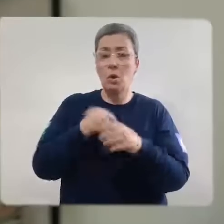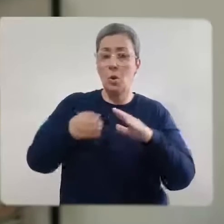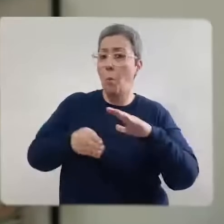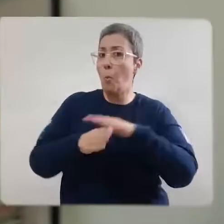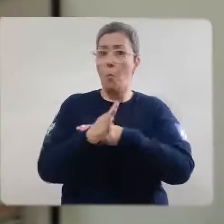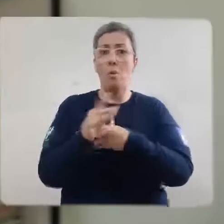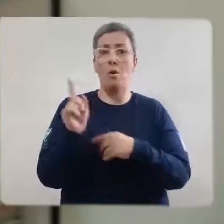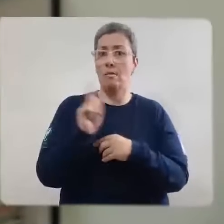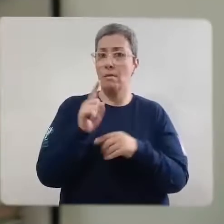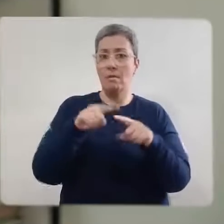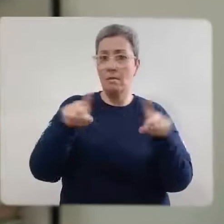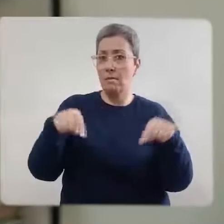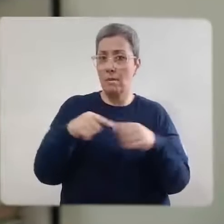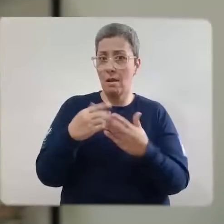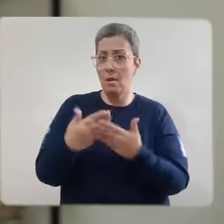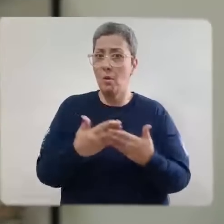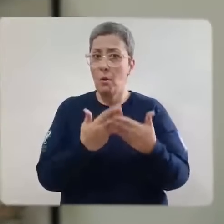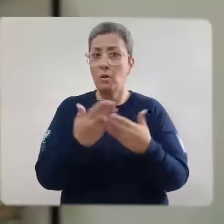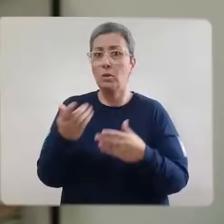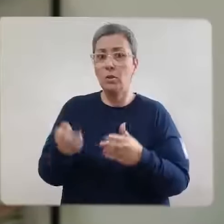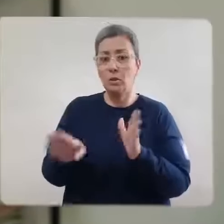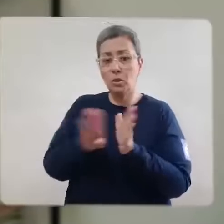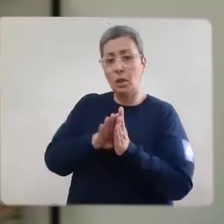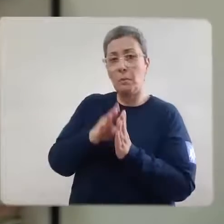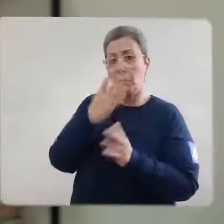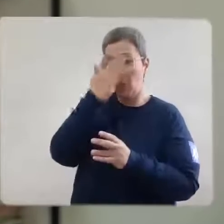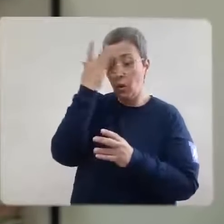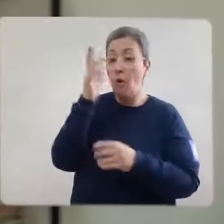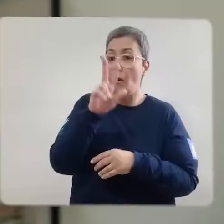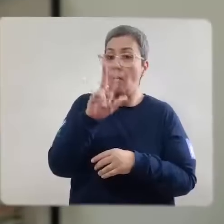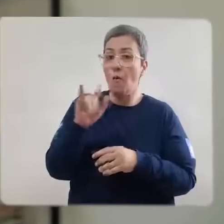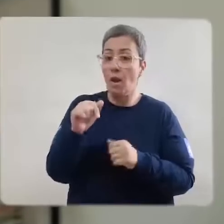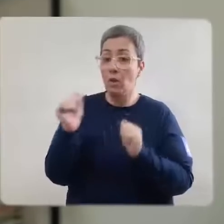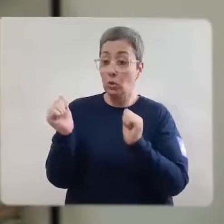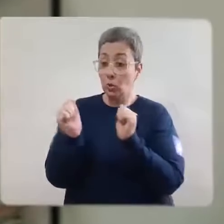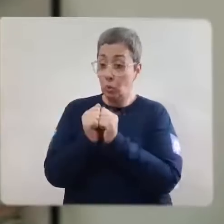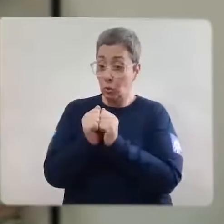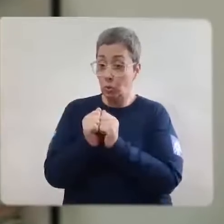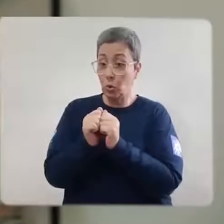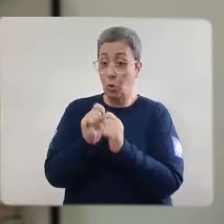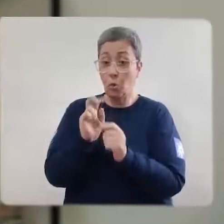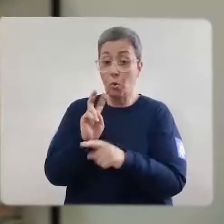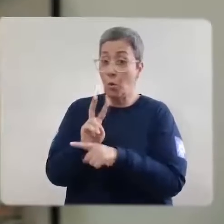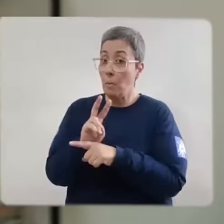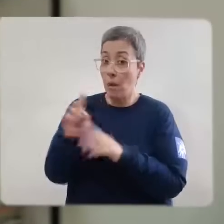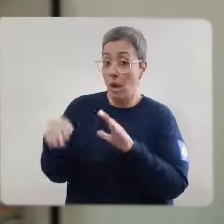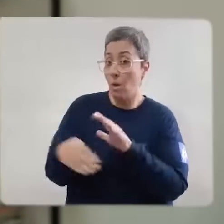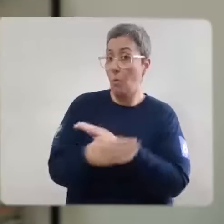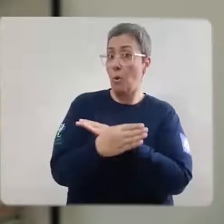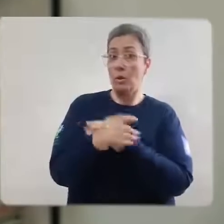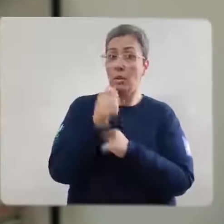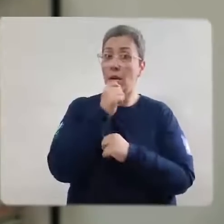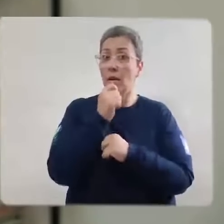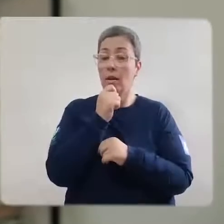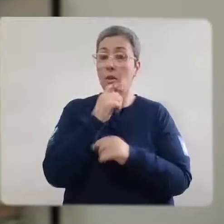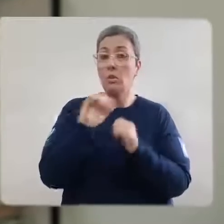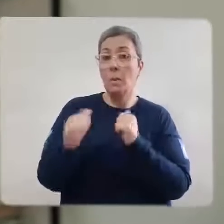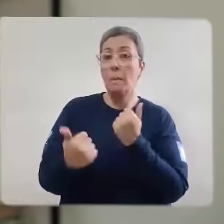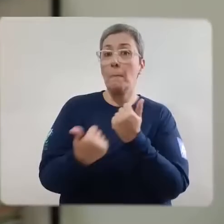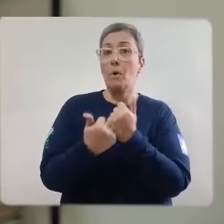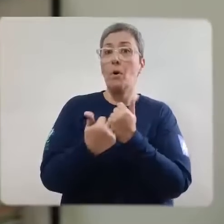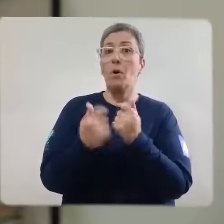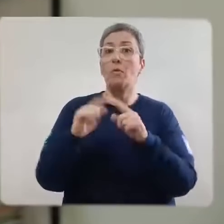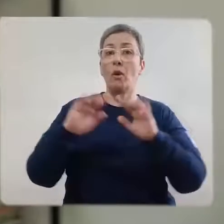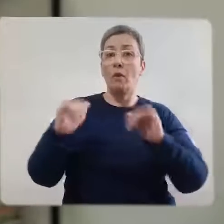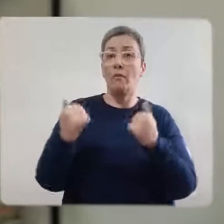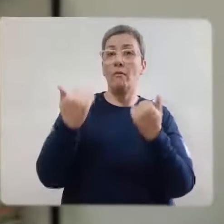não entra na sala de aula. Então, quando chega alguém, eu digo assim, olha, você vai ficar com essa criança, ela não entra na sala, e aí esse apoio